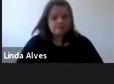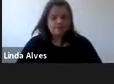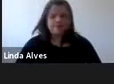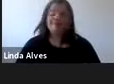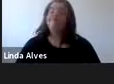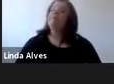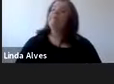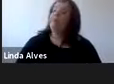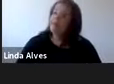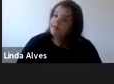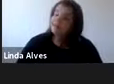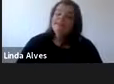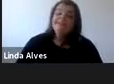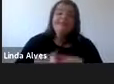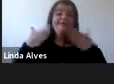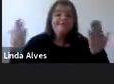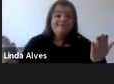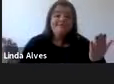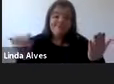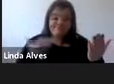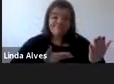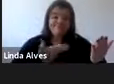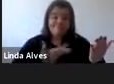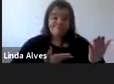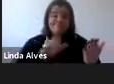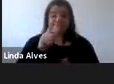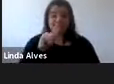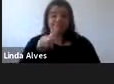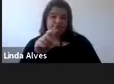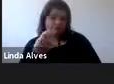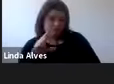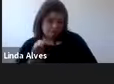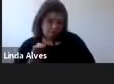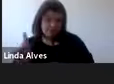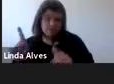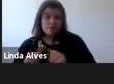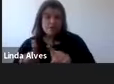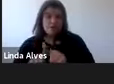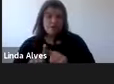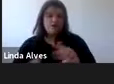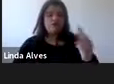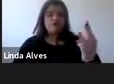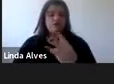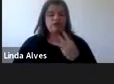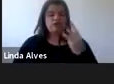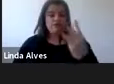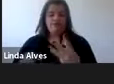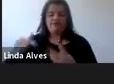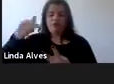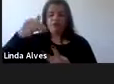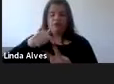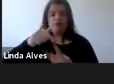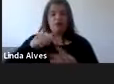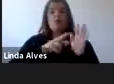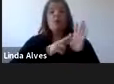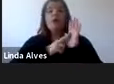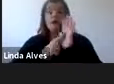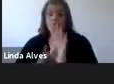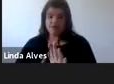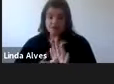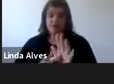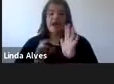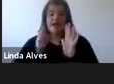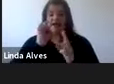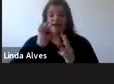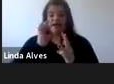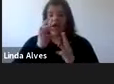Então, Gilce e toda a companheirada, esse Comitê Nacional de Trabalhadores que nós temos, que ele é formado por um representante de cada sindicato, o